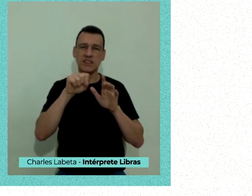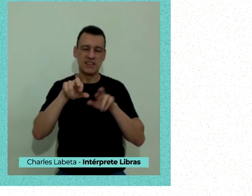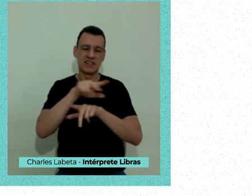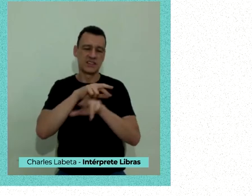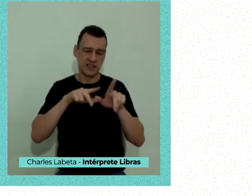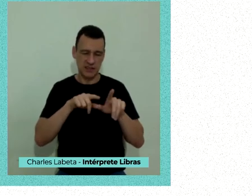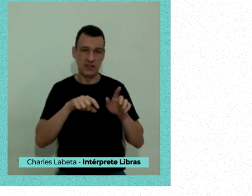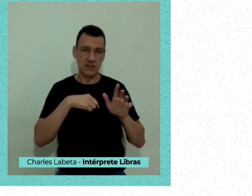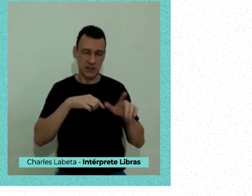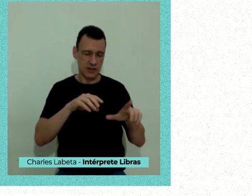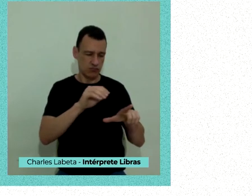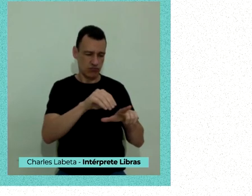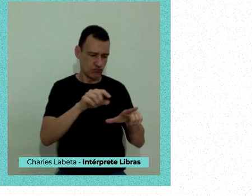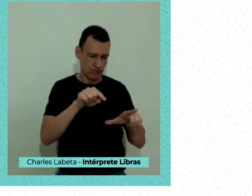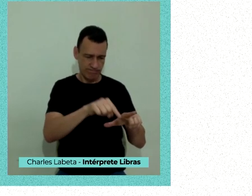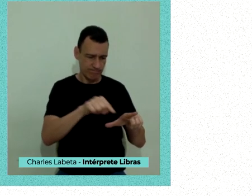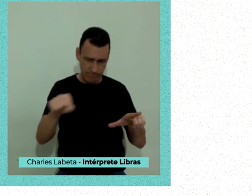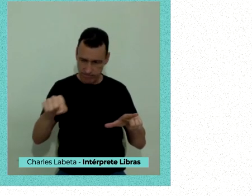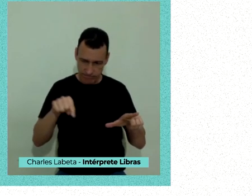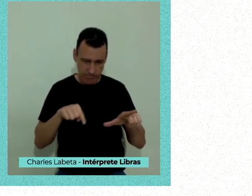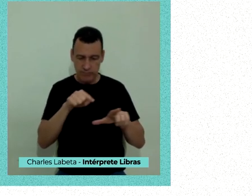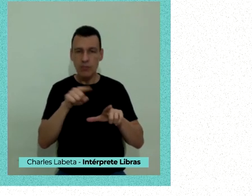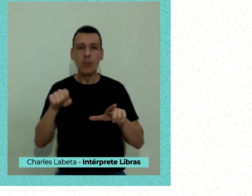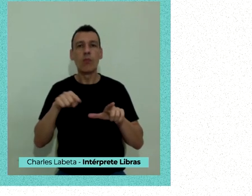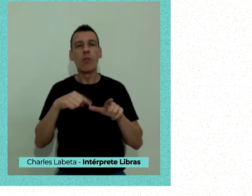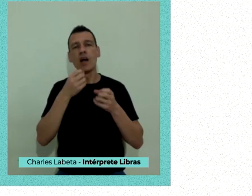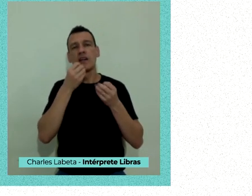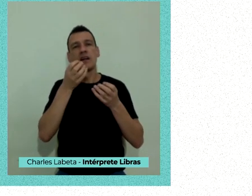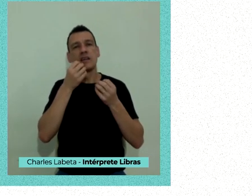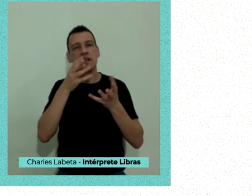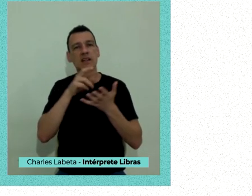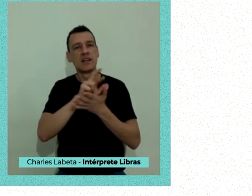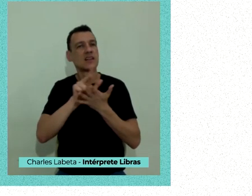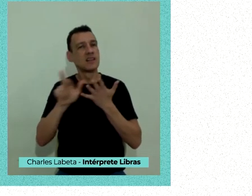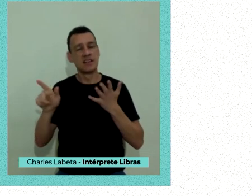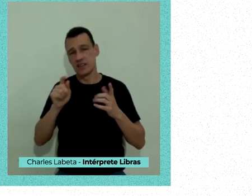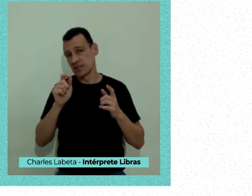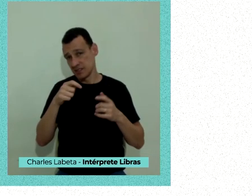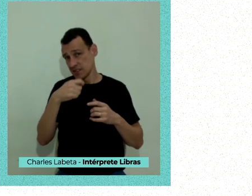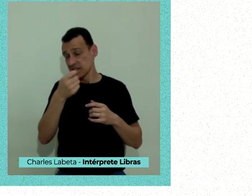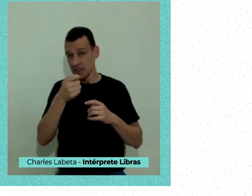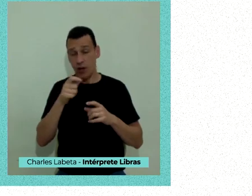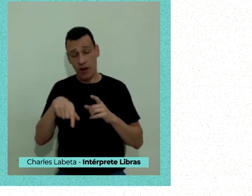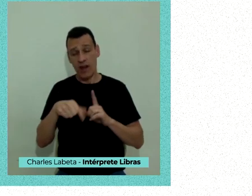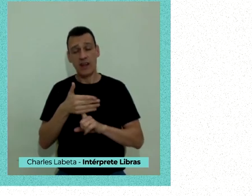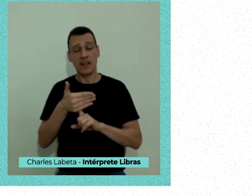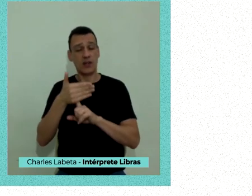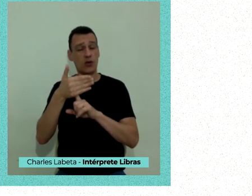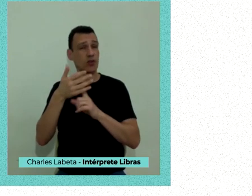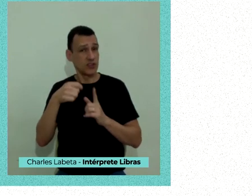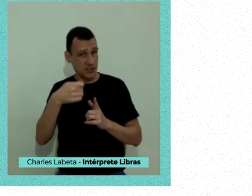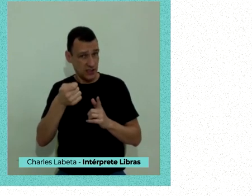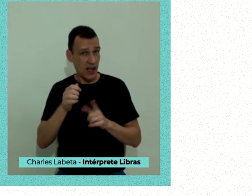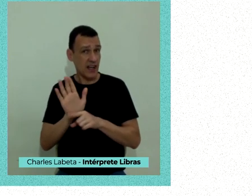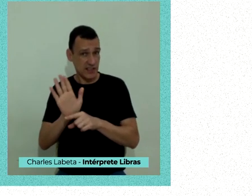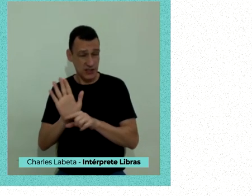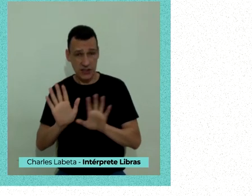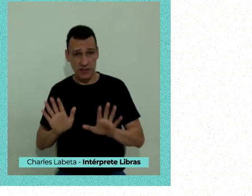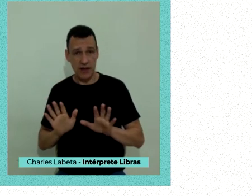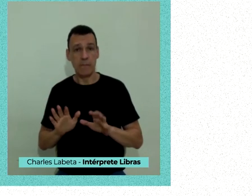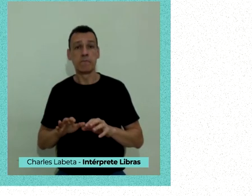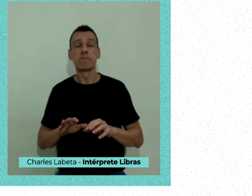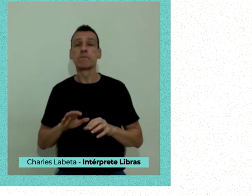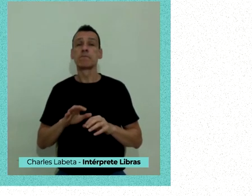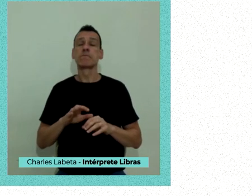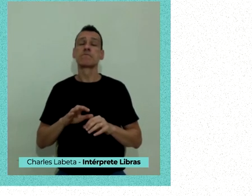mensagem. Quando a gente está pensando, né, a tecnologia para uma condição específica, mas para um